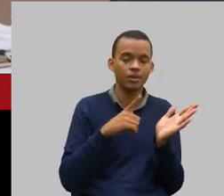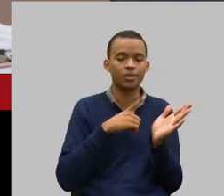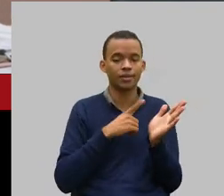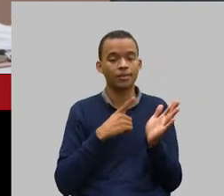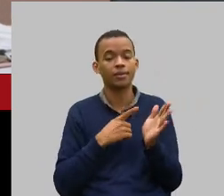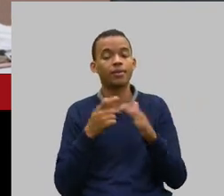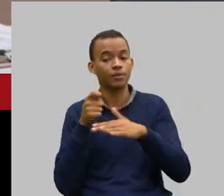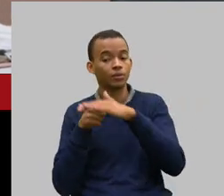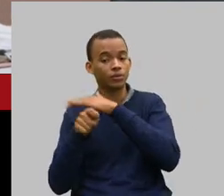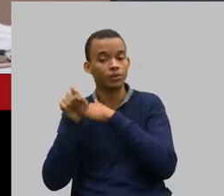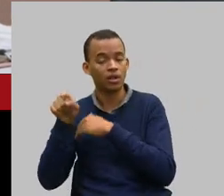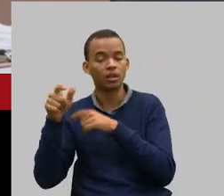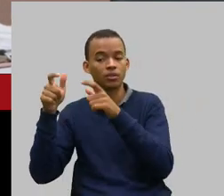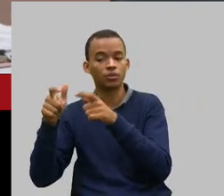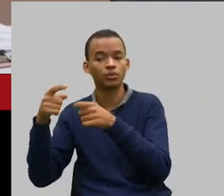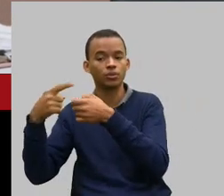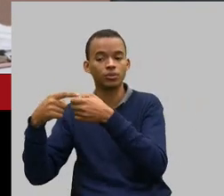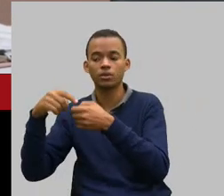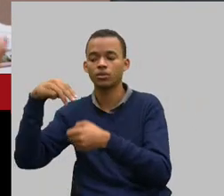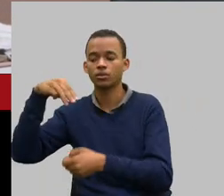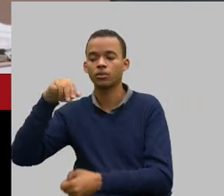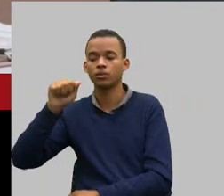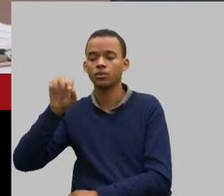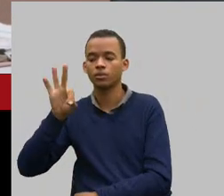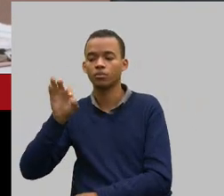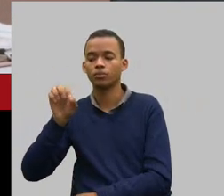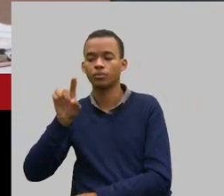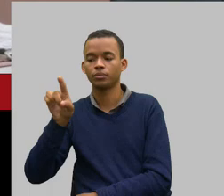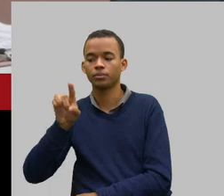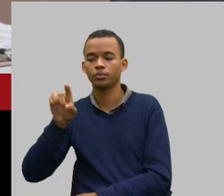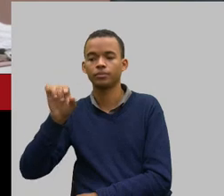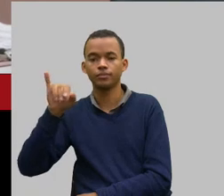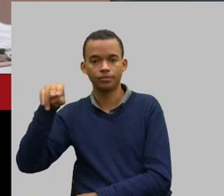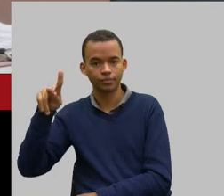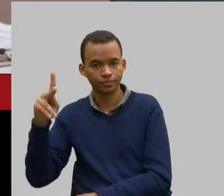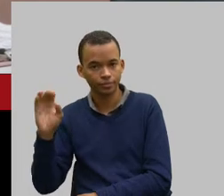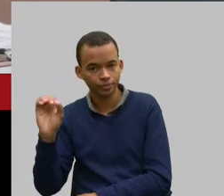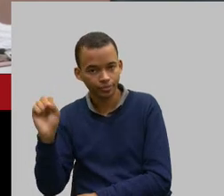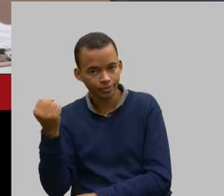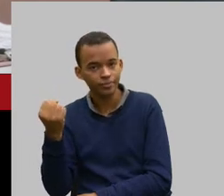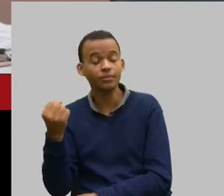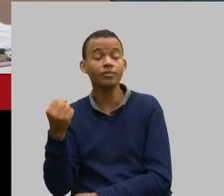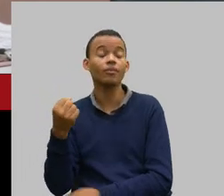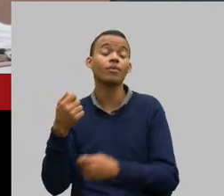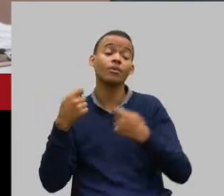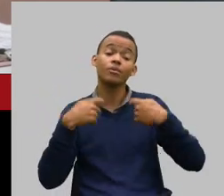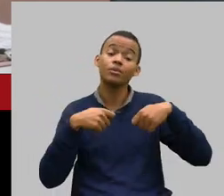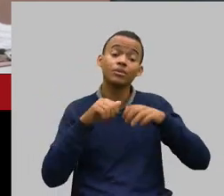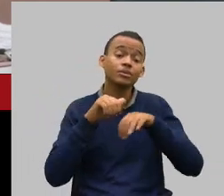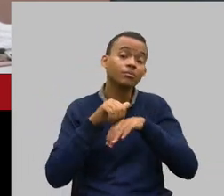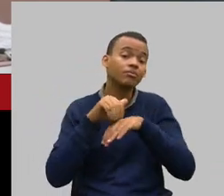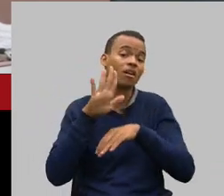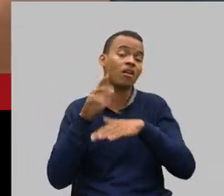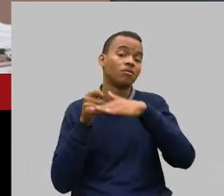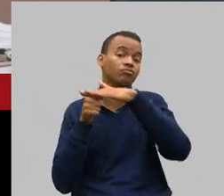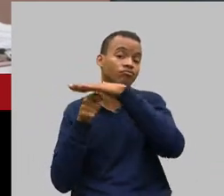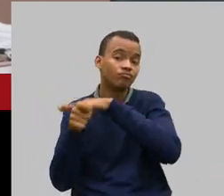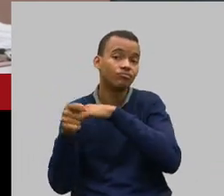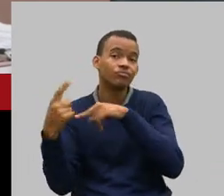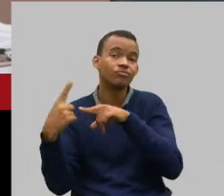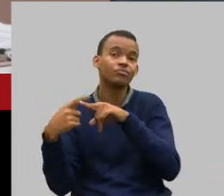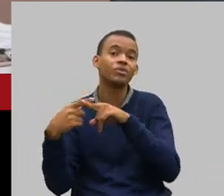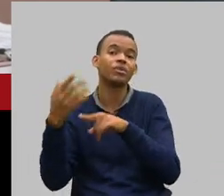precisa mais na nossa região para que a população se sinta aí abraçada uma vez que essa foi uma grande perda eram mais de